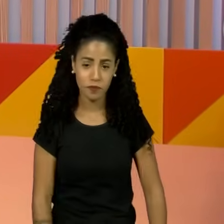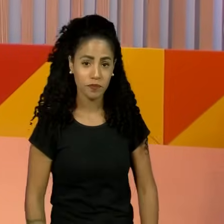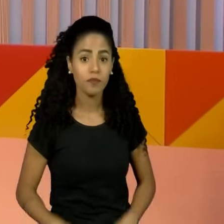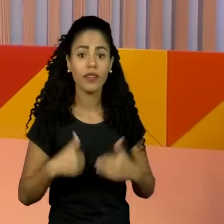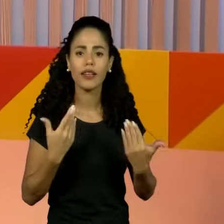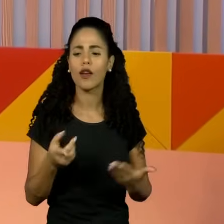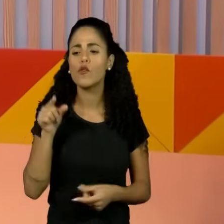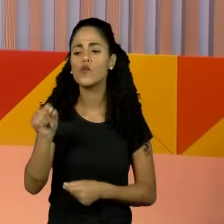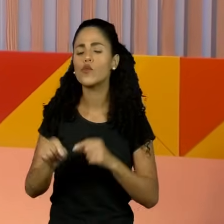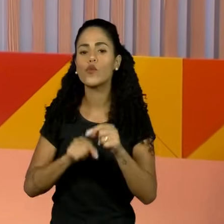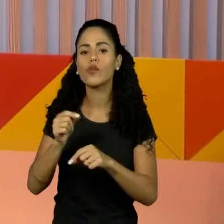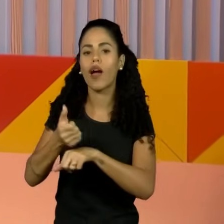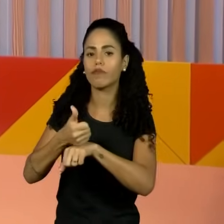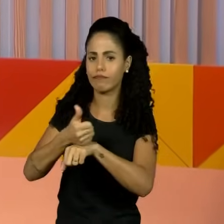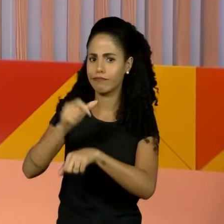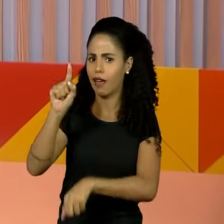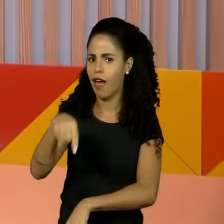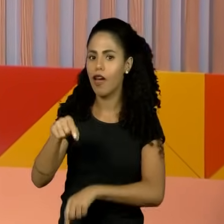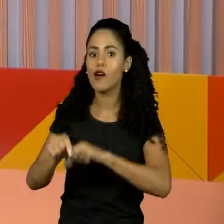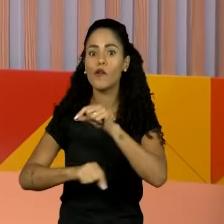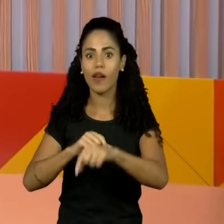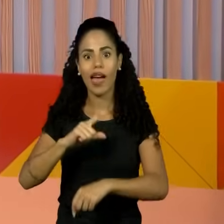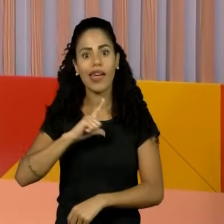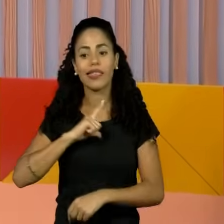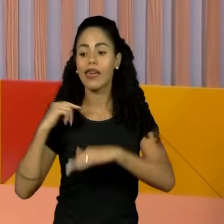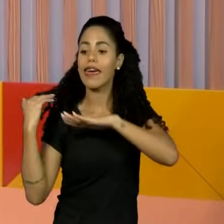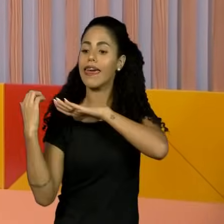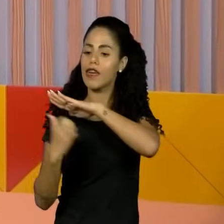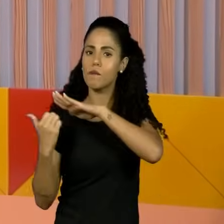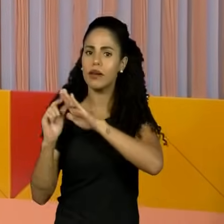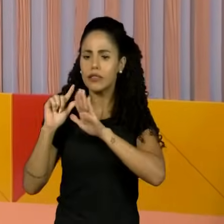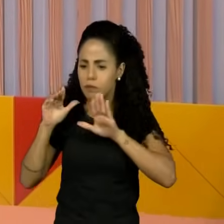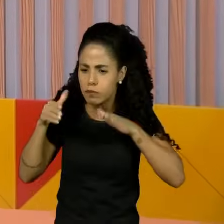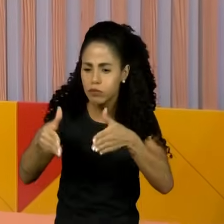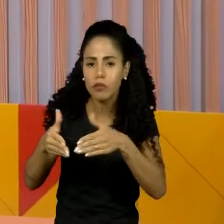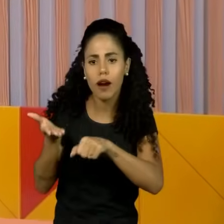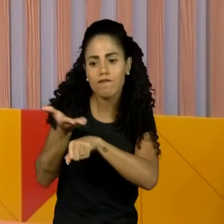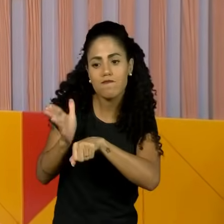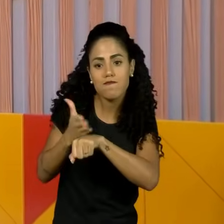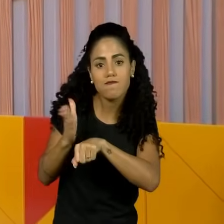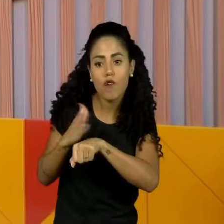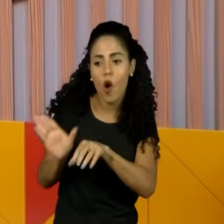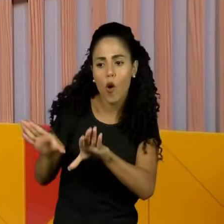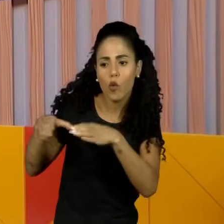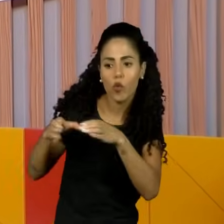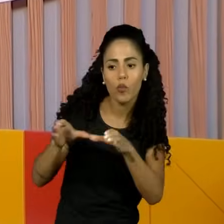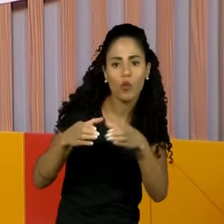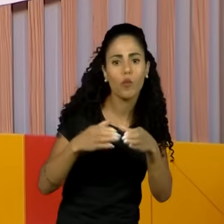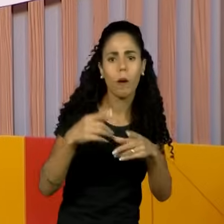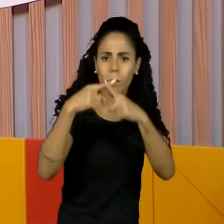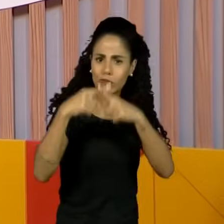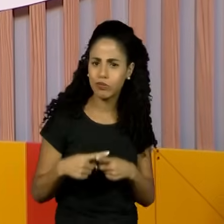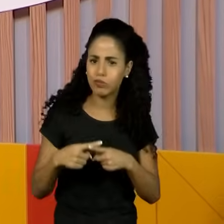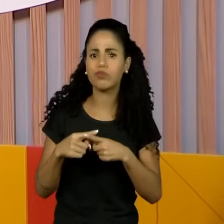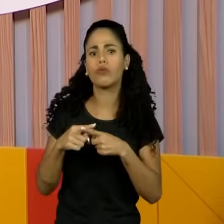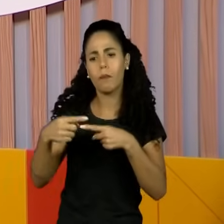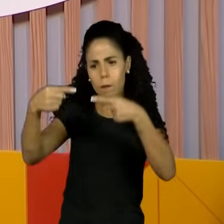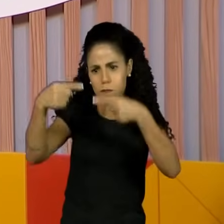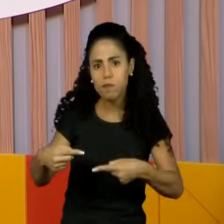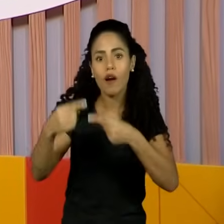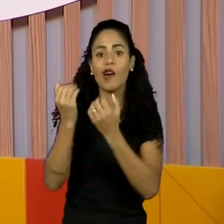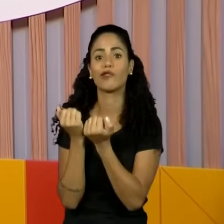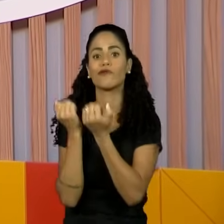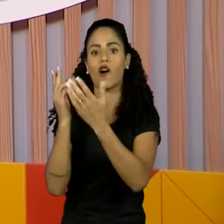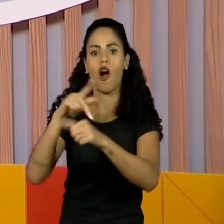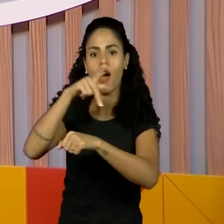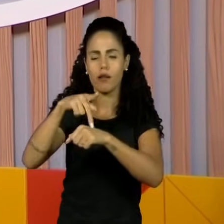esse segmento é tão profissional que existem até empresas dedicadas a treinar times para poder competir em torneios